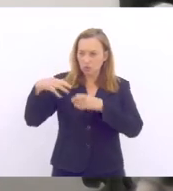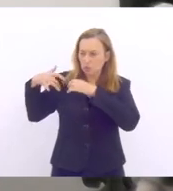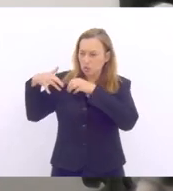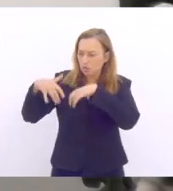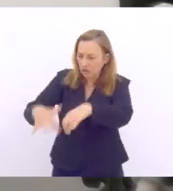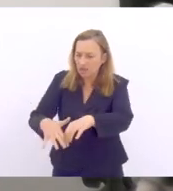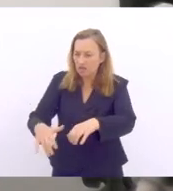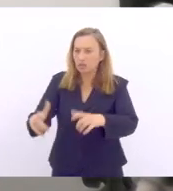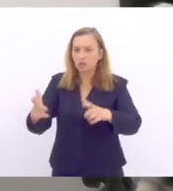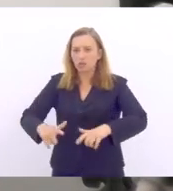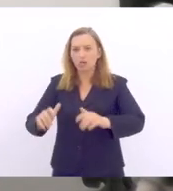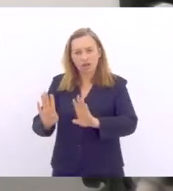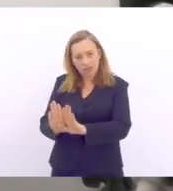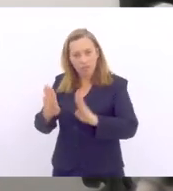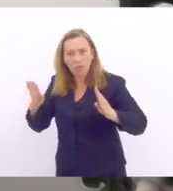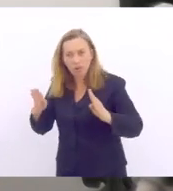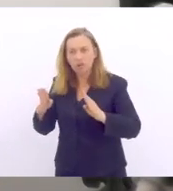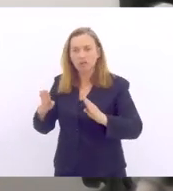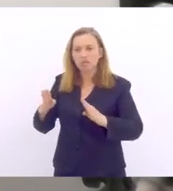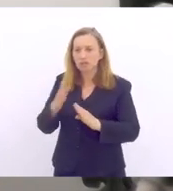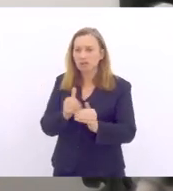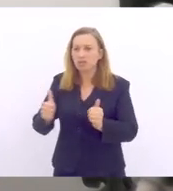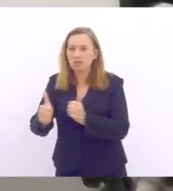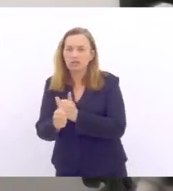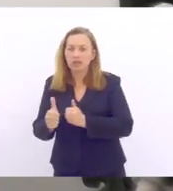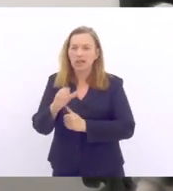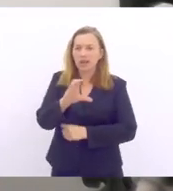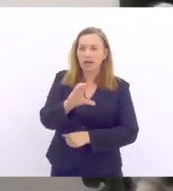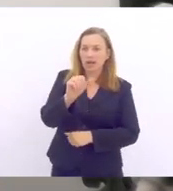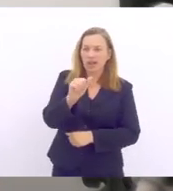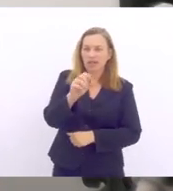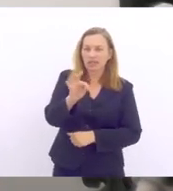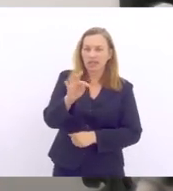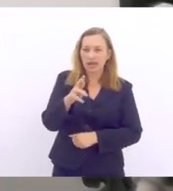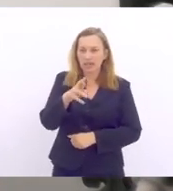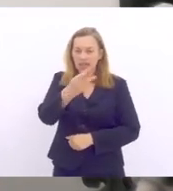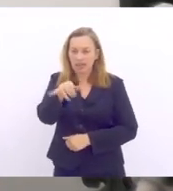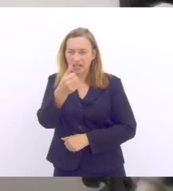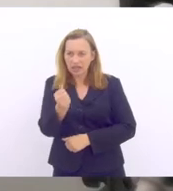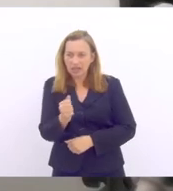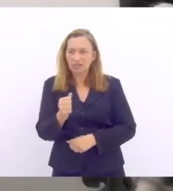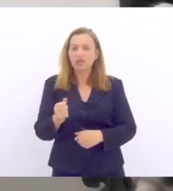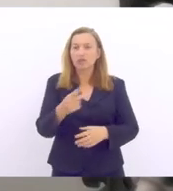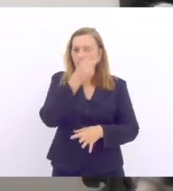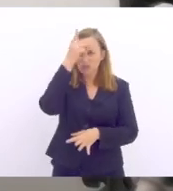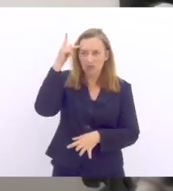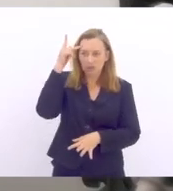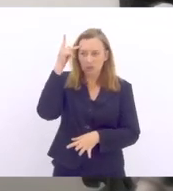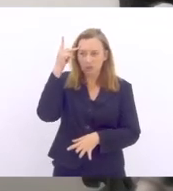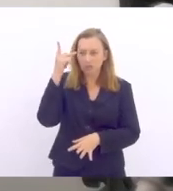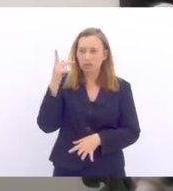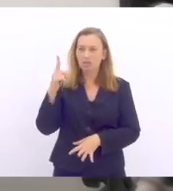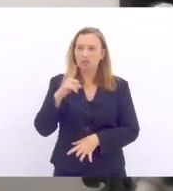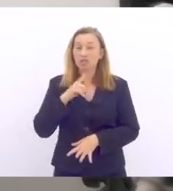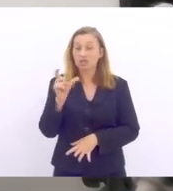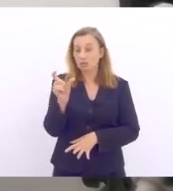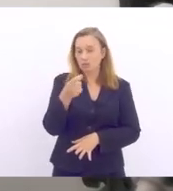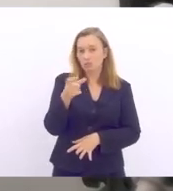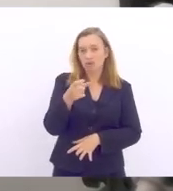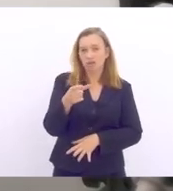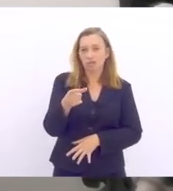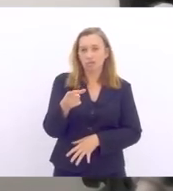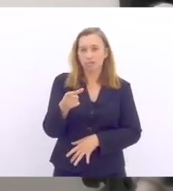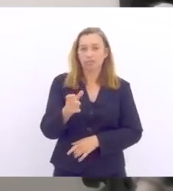que ficam ali na frente das catracas, foi por pessoas que estavam de posse do cartão. Ou